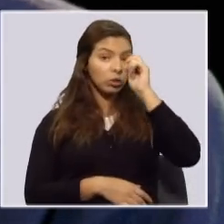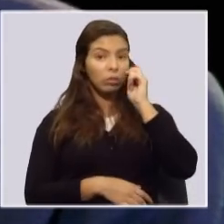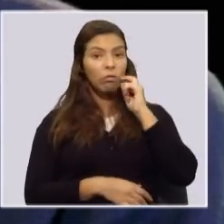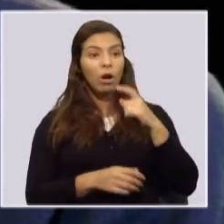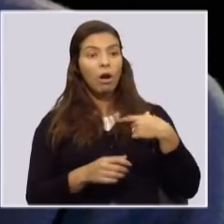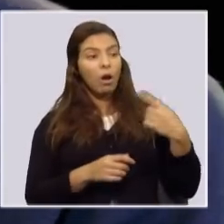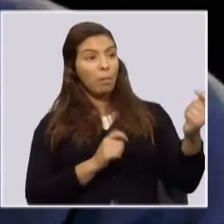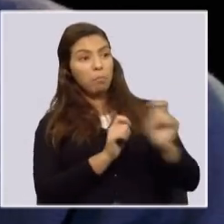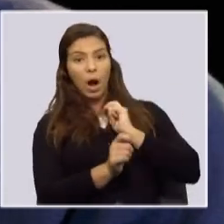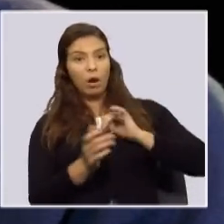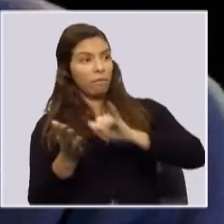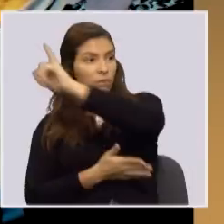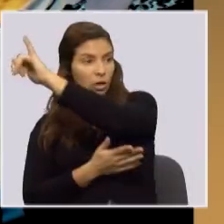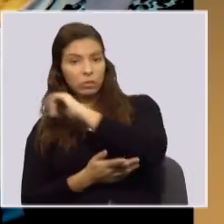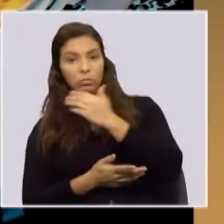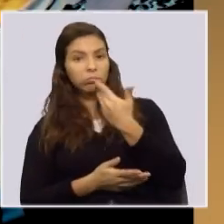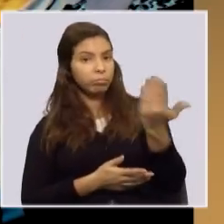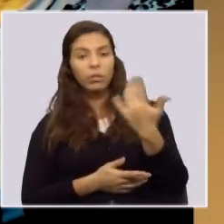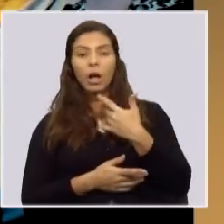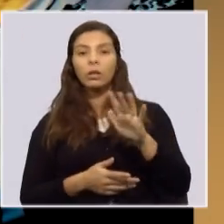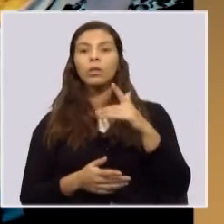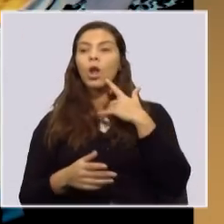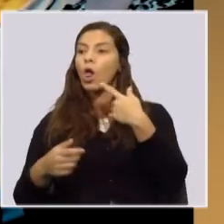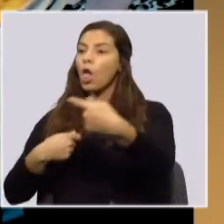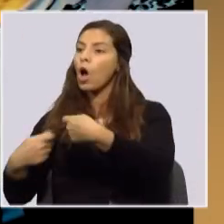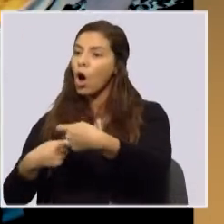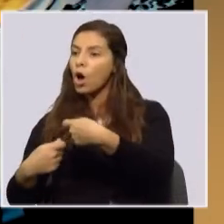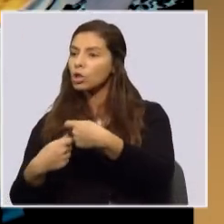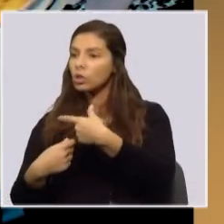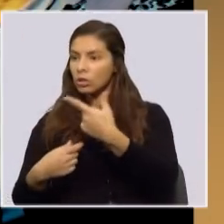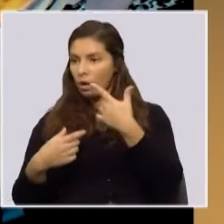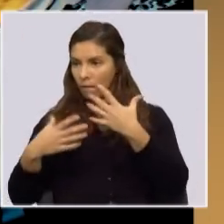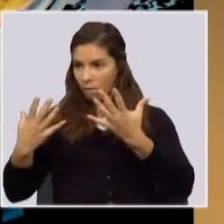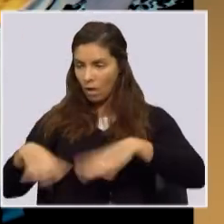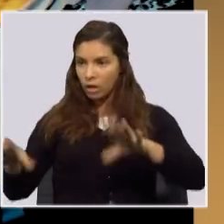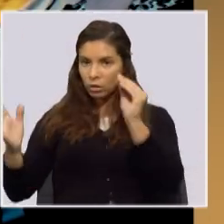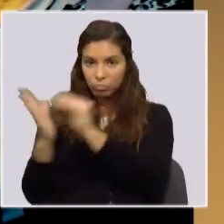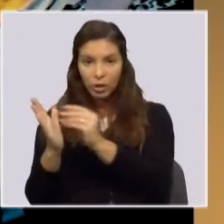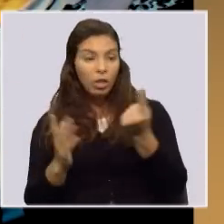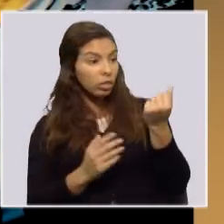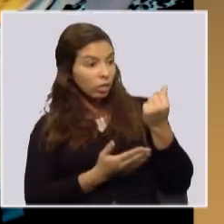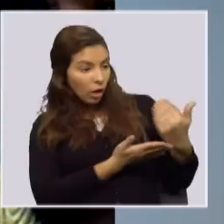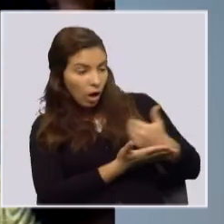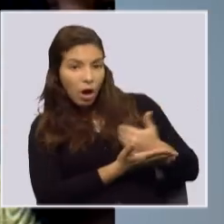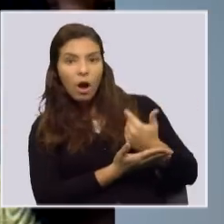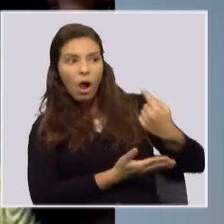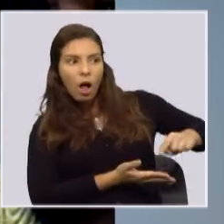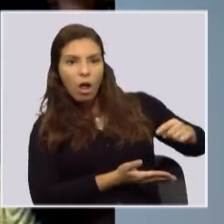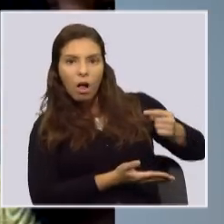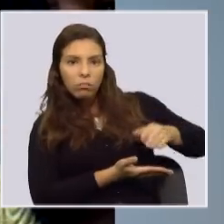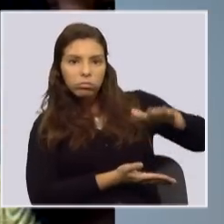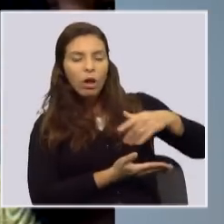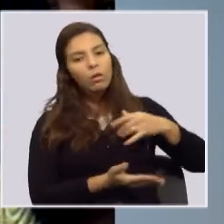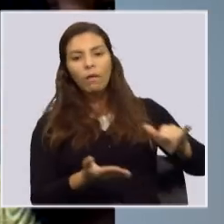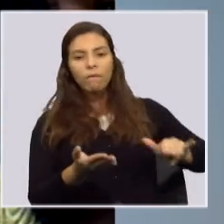estagiário, não quis financiar essa viagem. Pedi férias na loja, com algum dinheiro que tinha de parte,